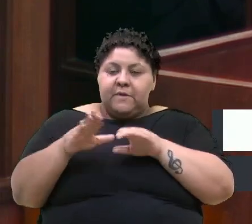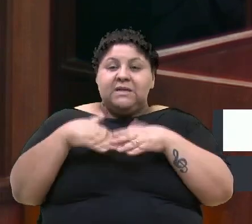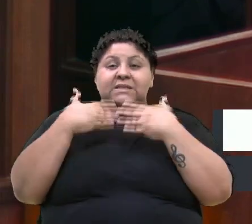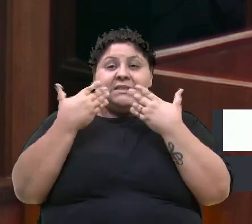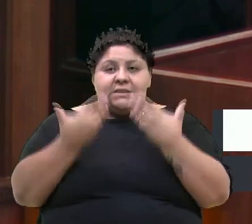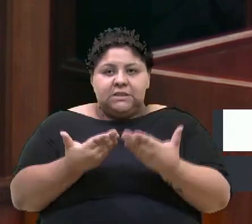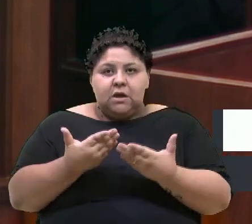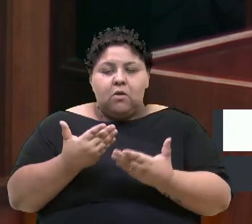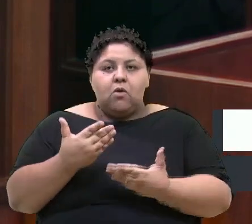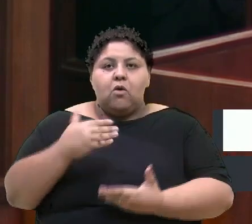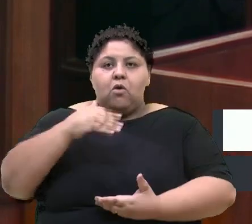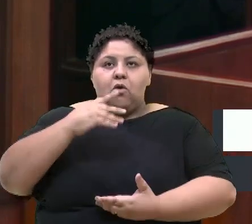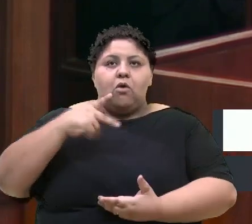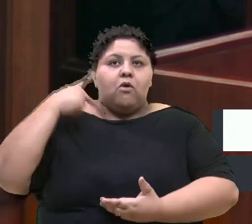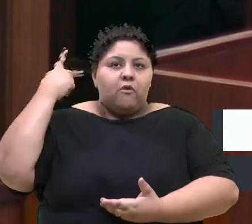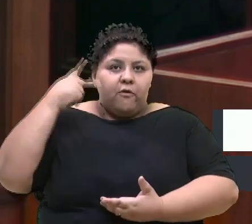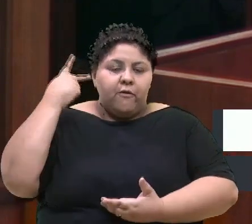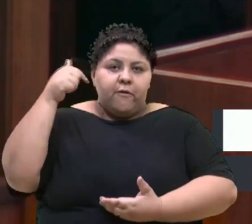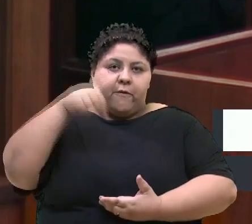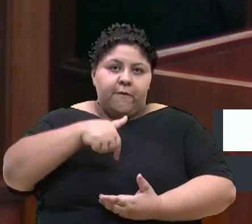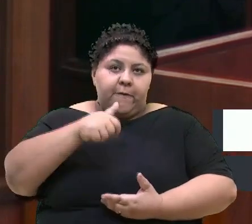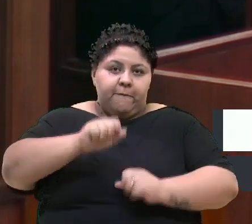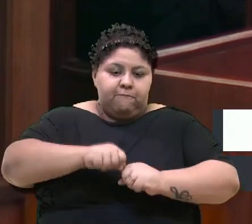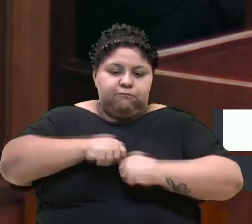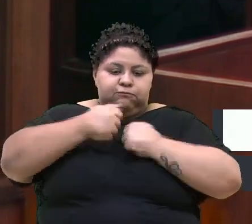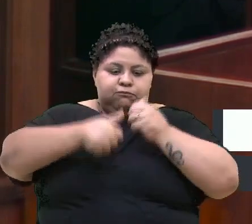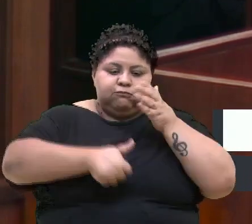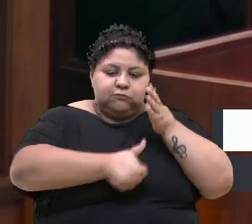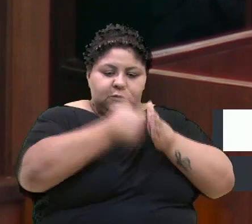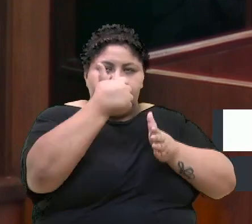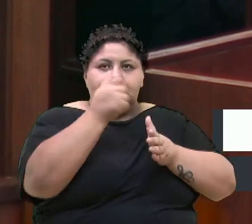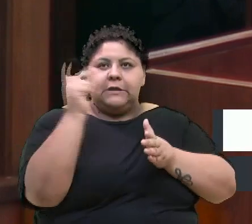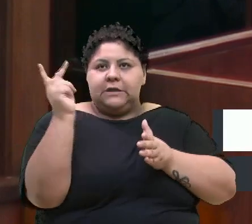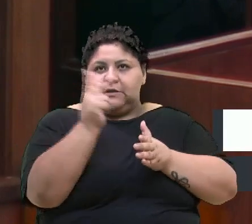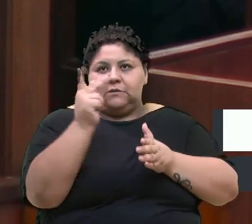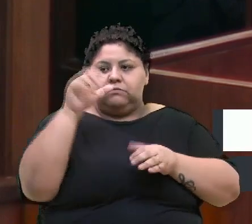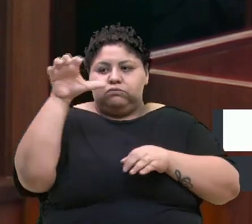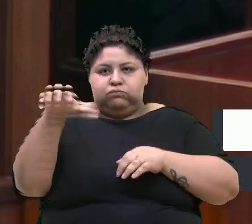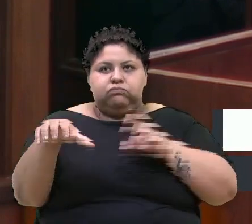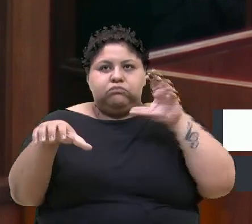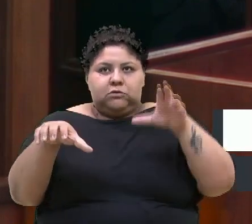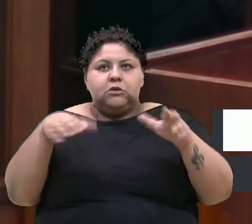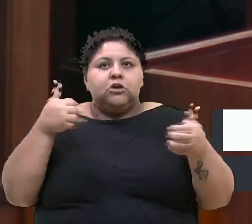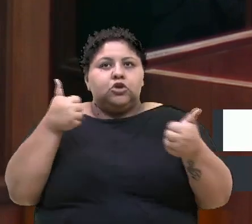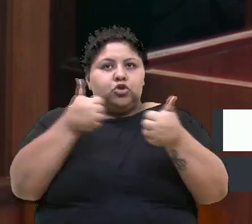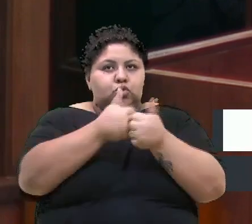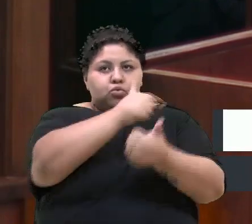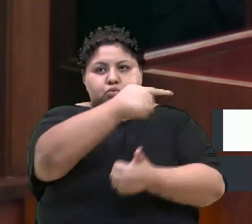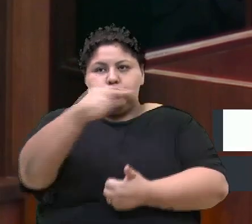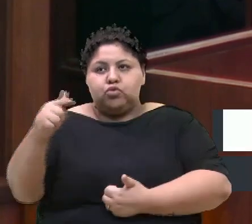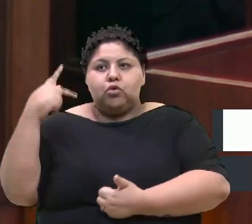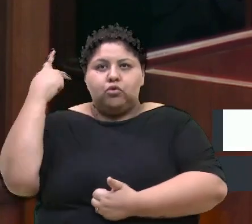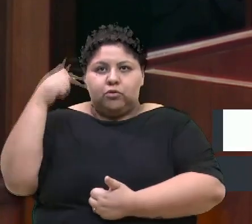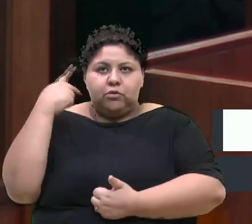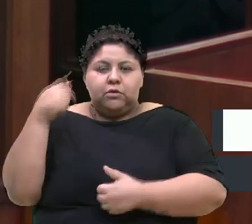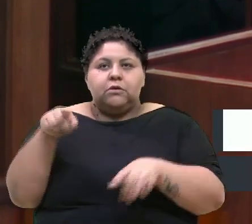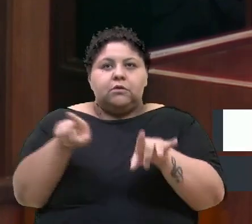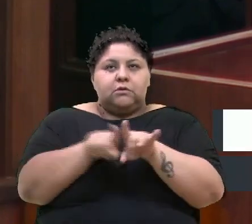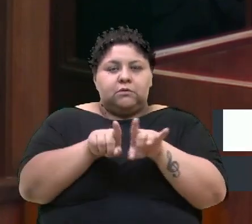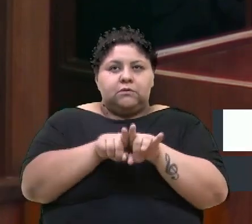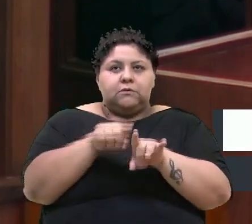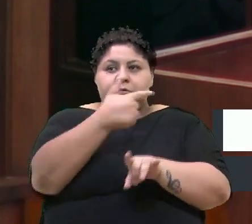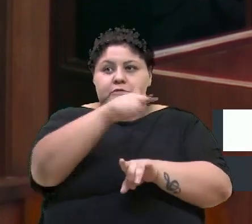em defesa das melhorias da BR-116 e Rota do Sol, junto com os demais colegas e junto com as